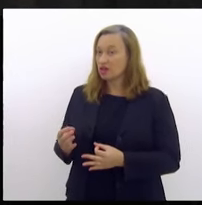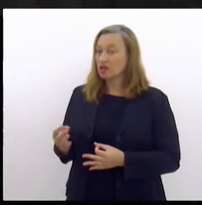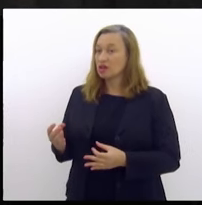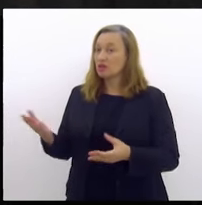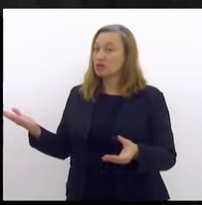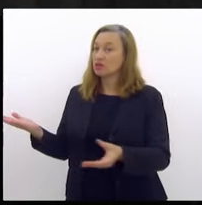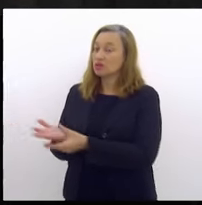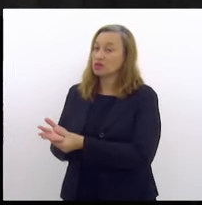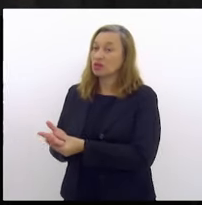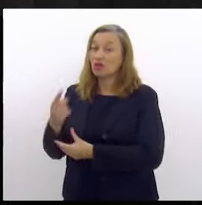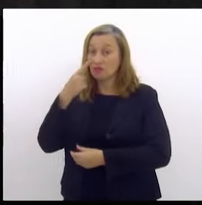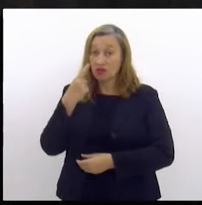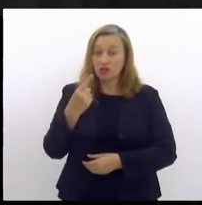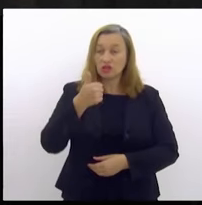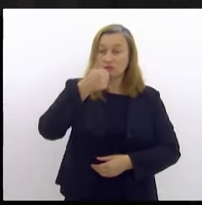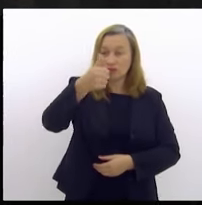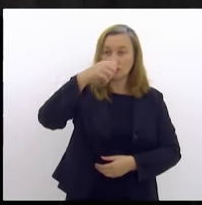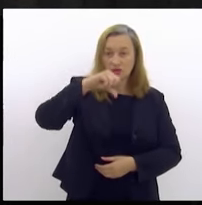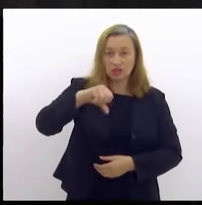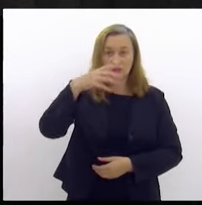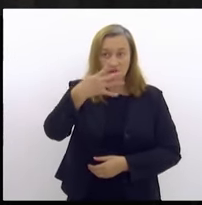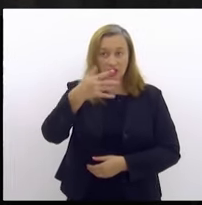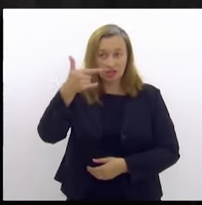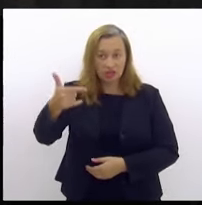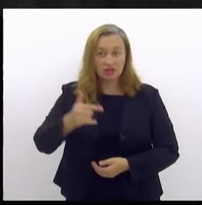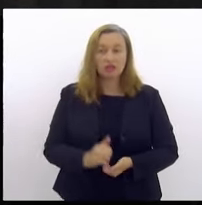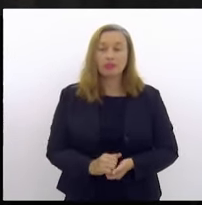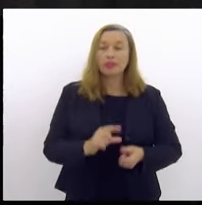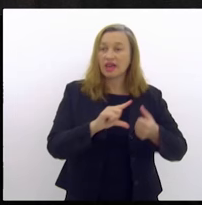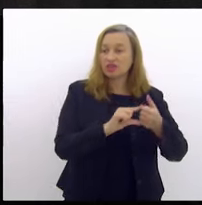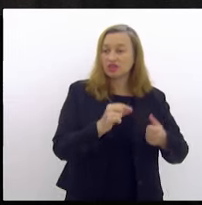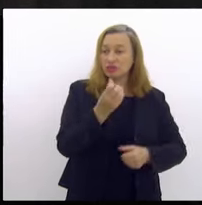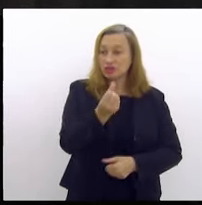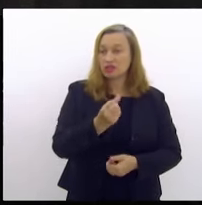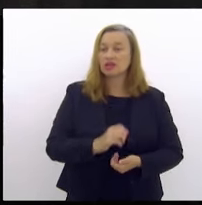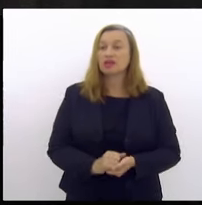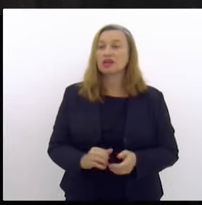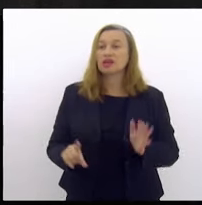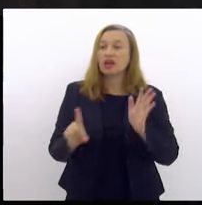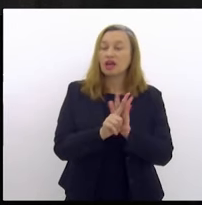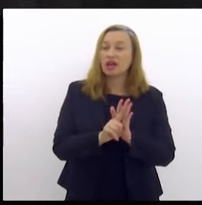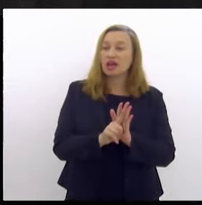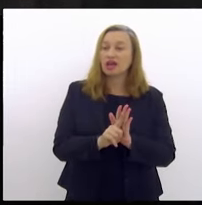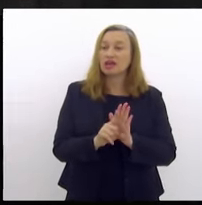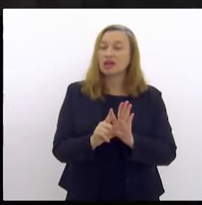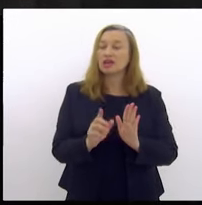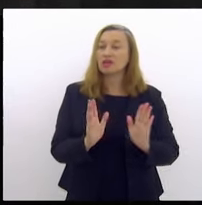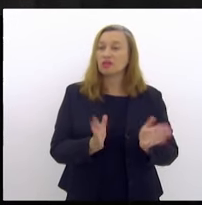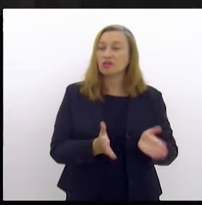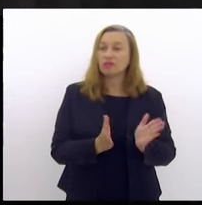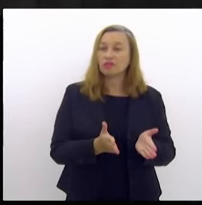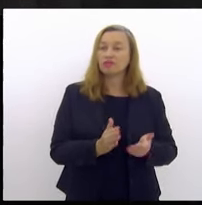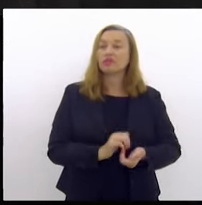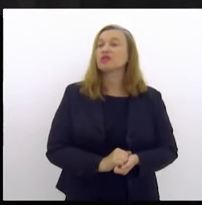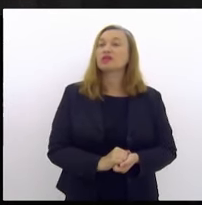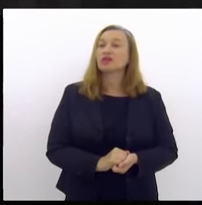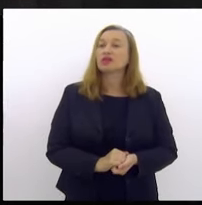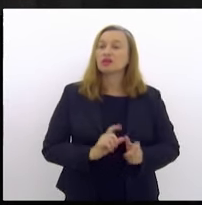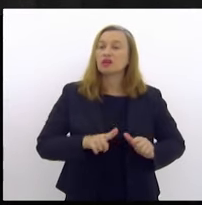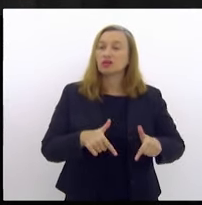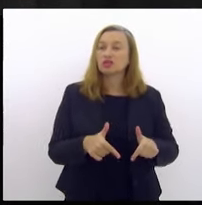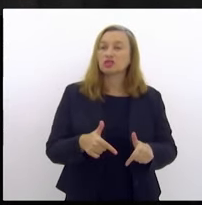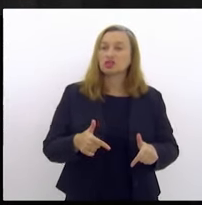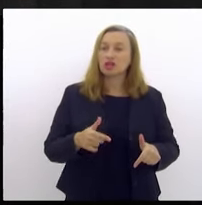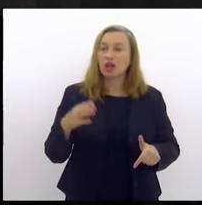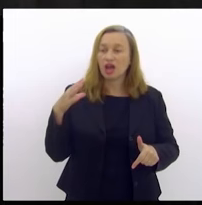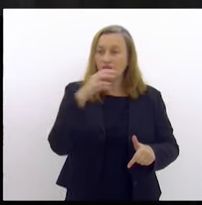1942, olha como os antigos tinham razão. Artigo 6º, a lei em vigor terá efeito imediato